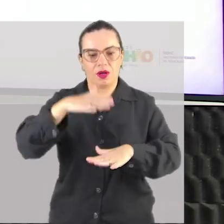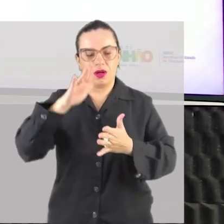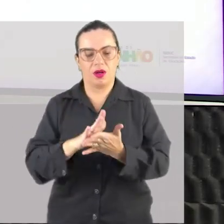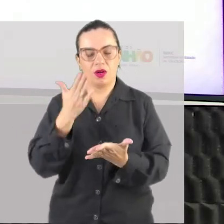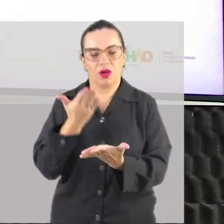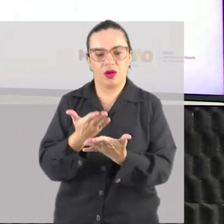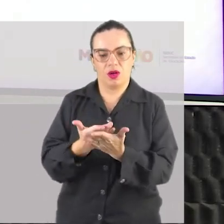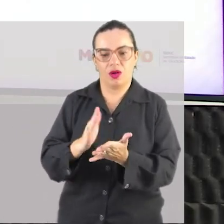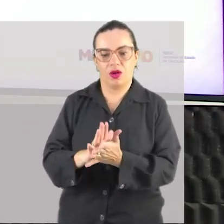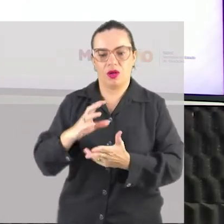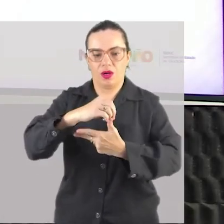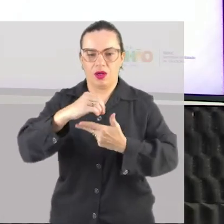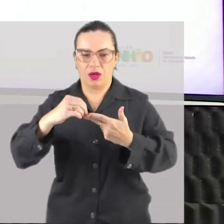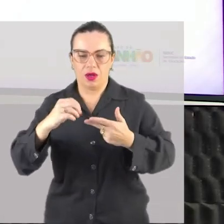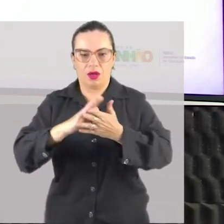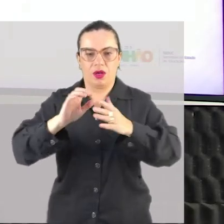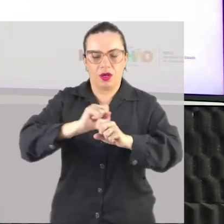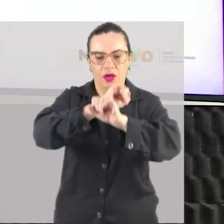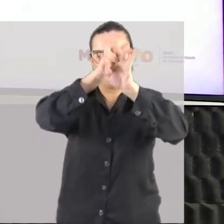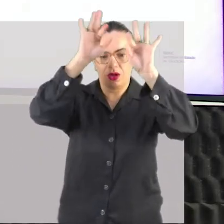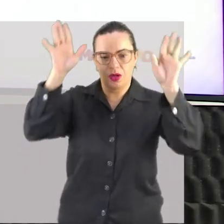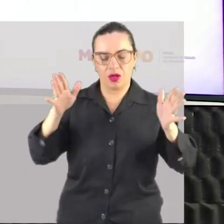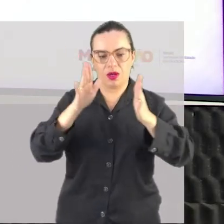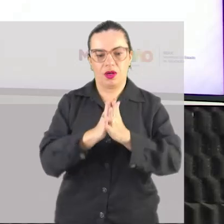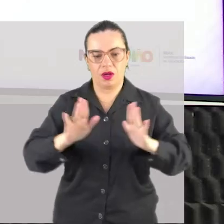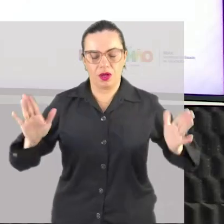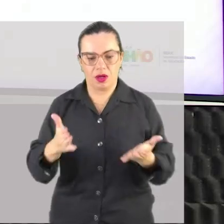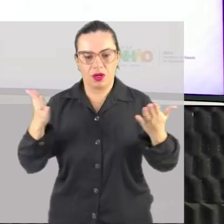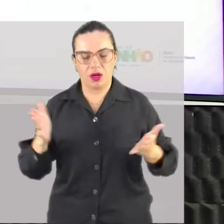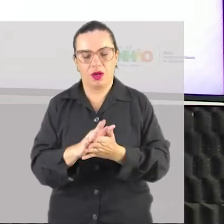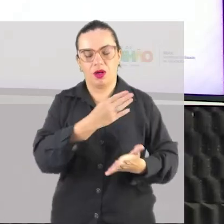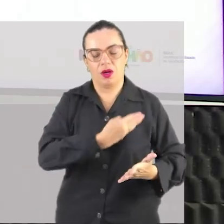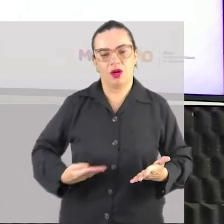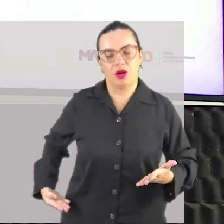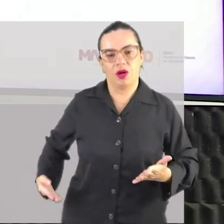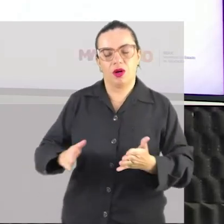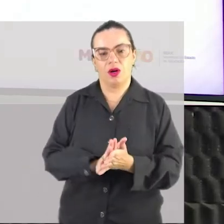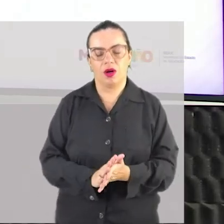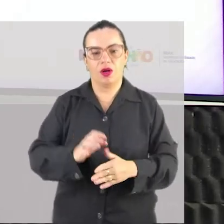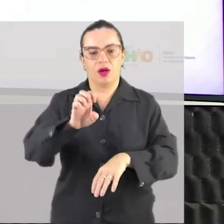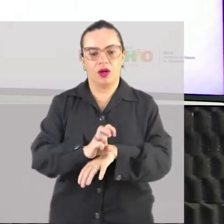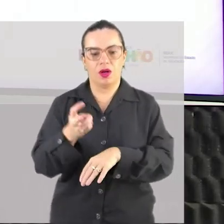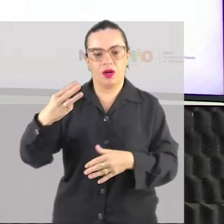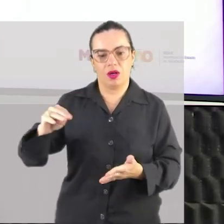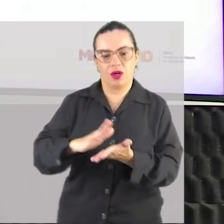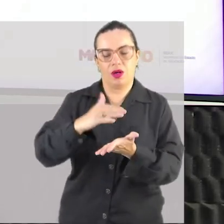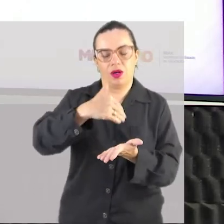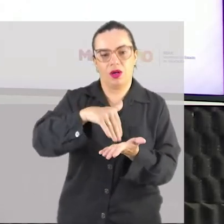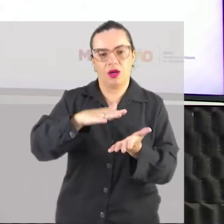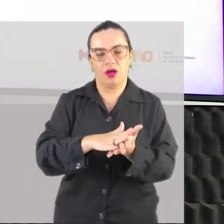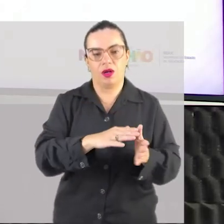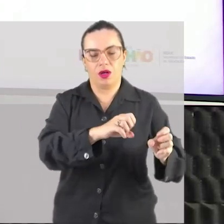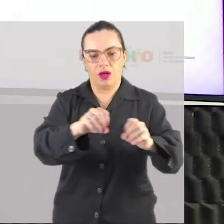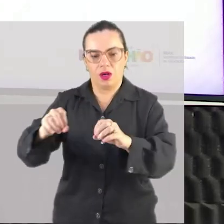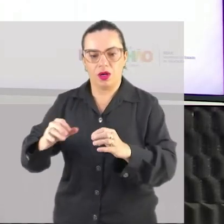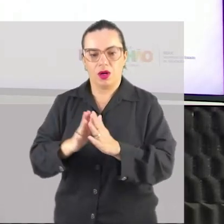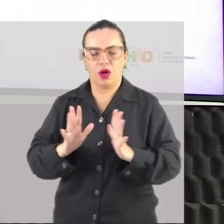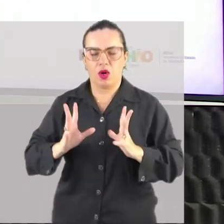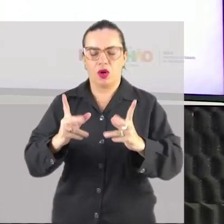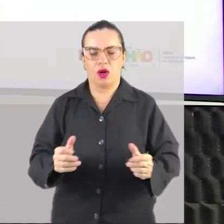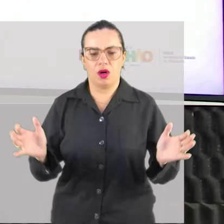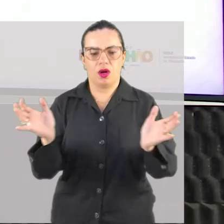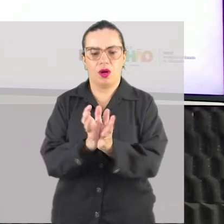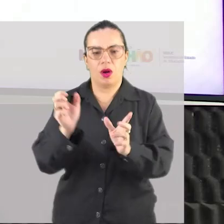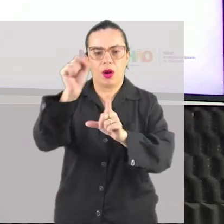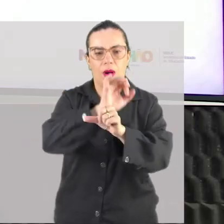Enem Olha só claro que isso aqui é um oferecimento do Governo do Estado do Maranhão da Secretaria de Estado da Educação e de toda a equipe que faz a